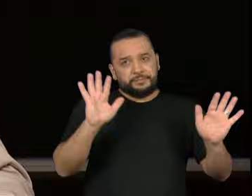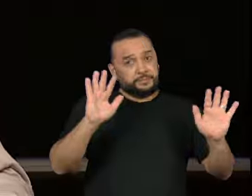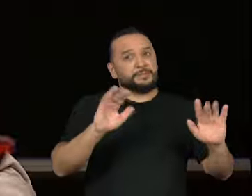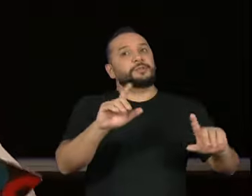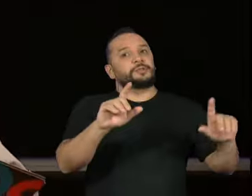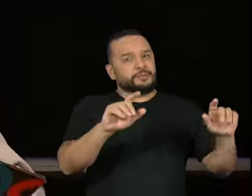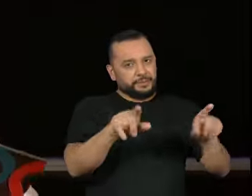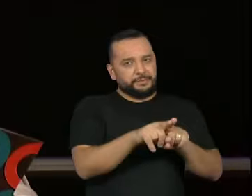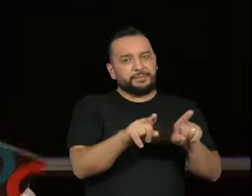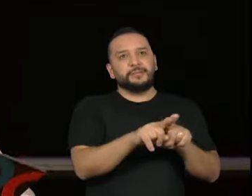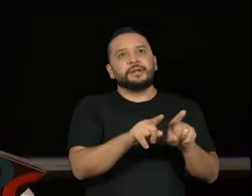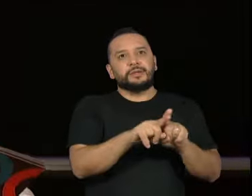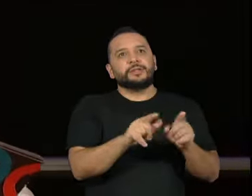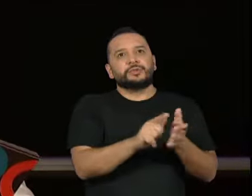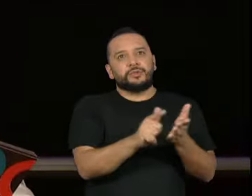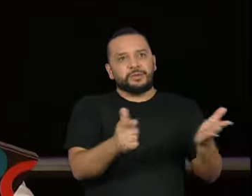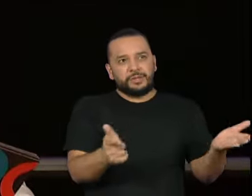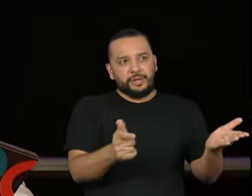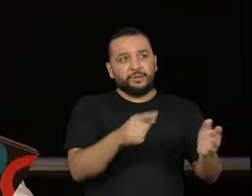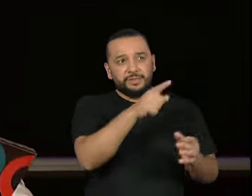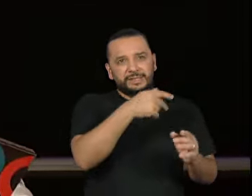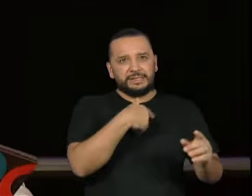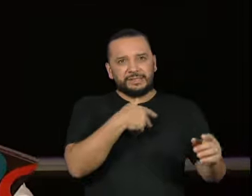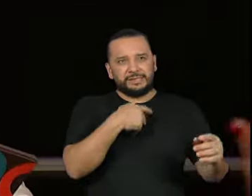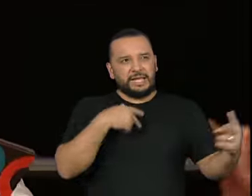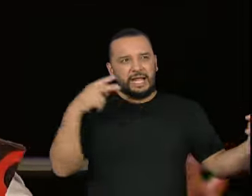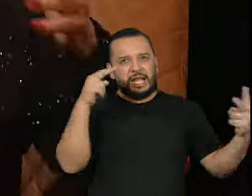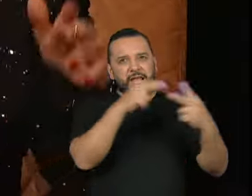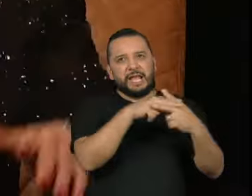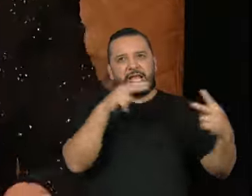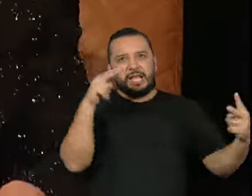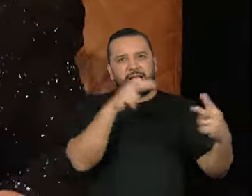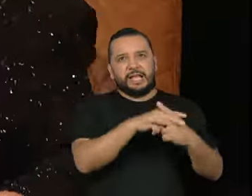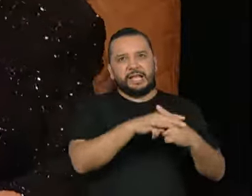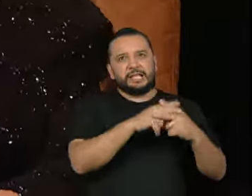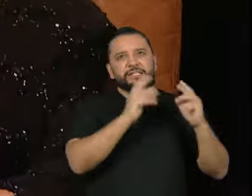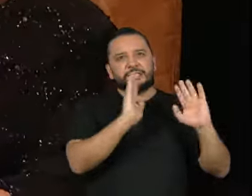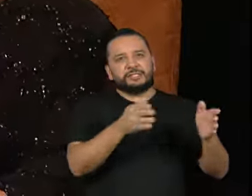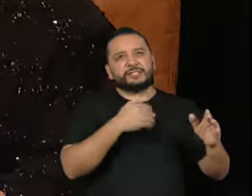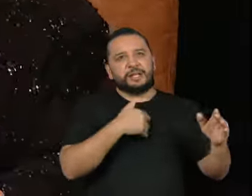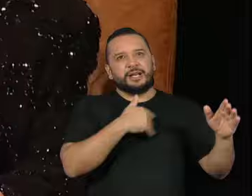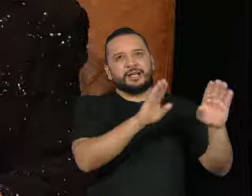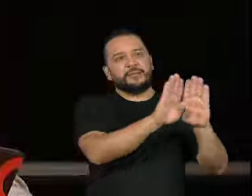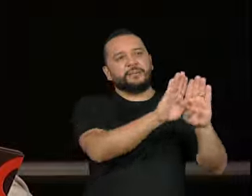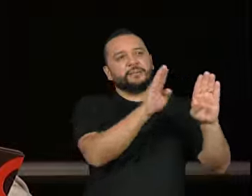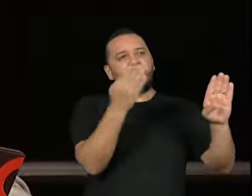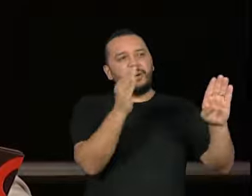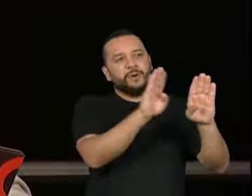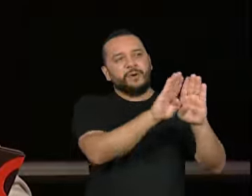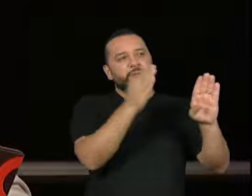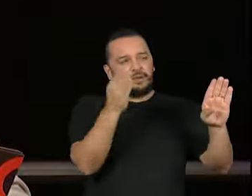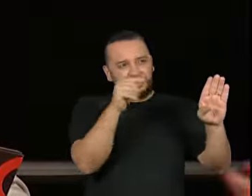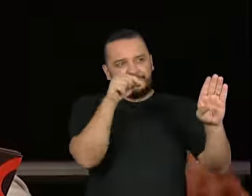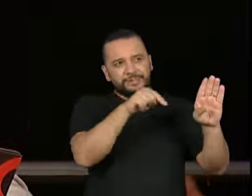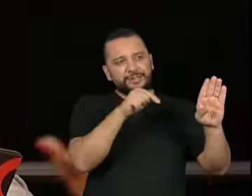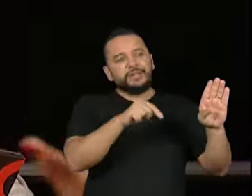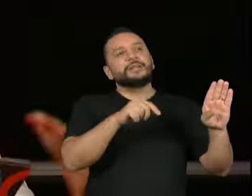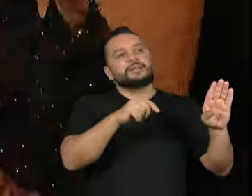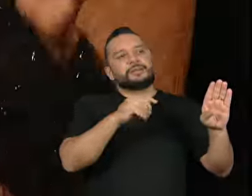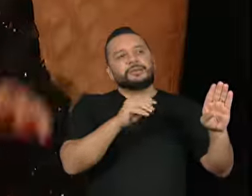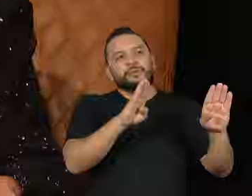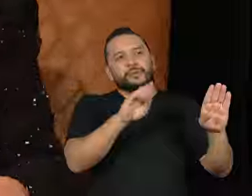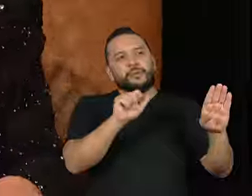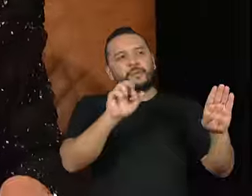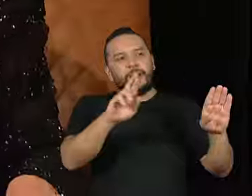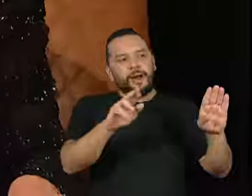isso, que você um dia saiu no tapa na porta do João Sebastião Bach, com uma cantora famosa. Você